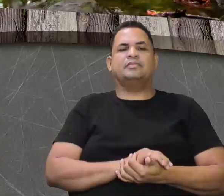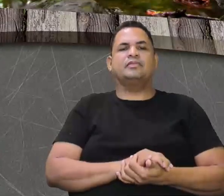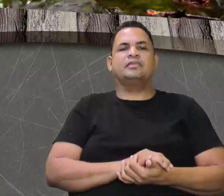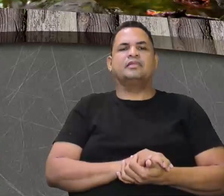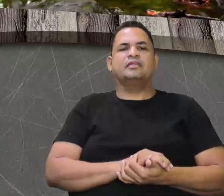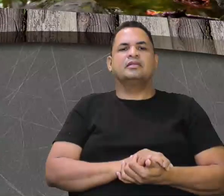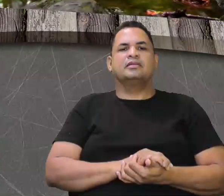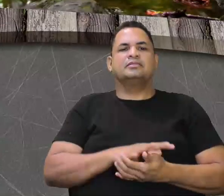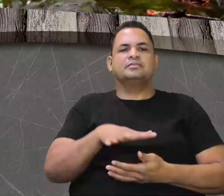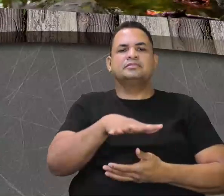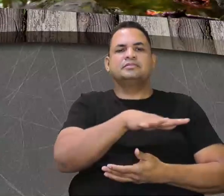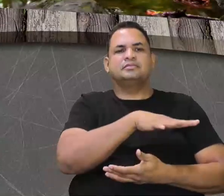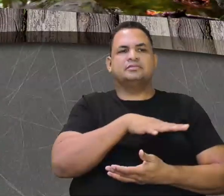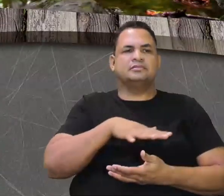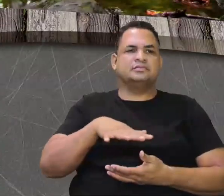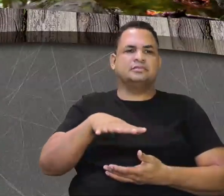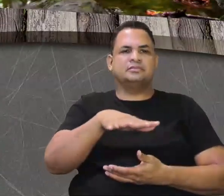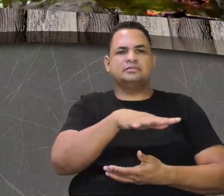Então, áreas